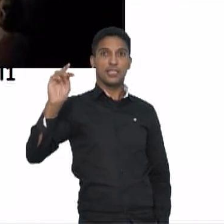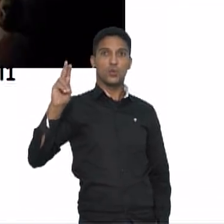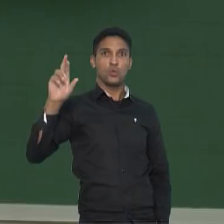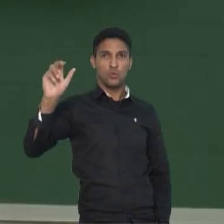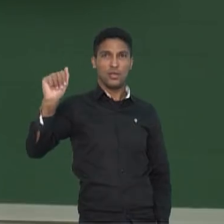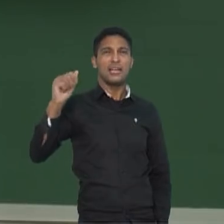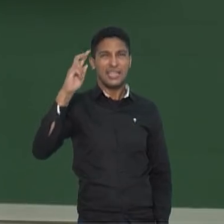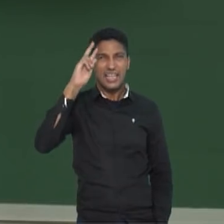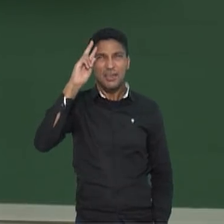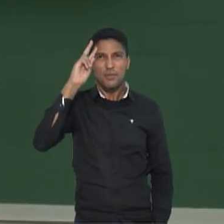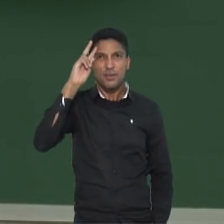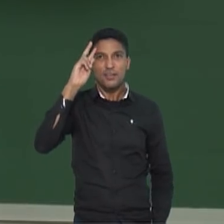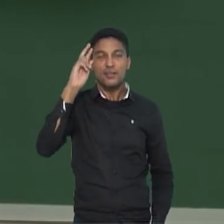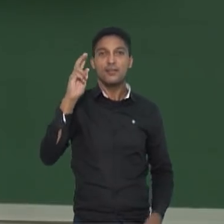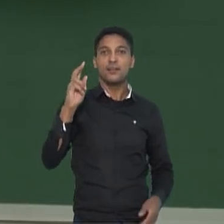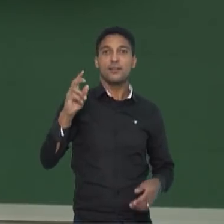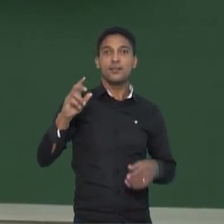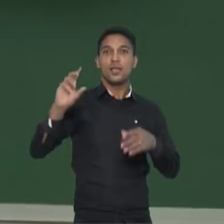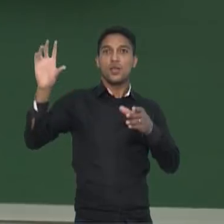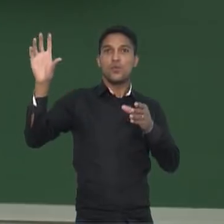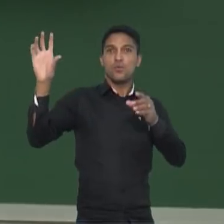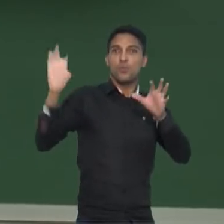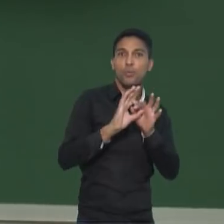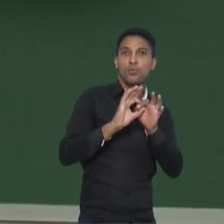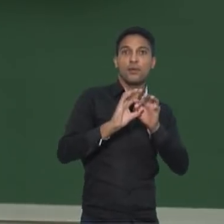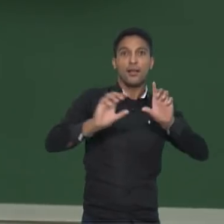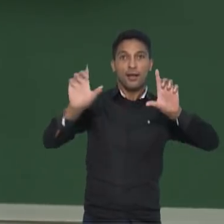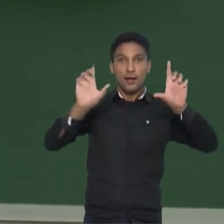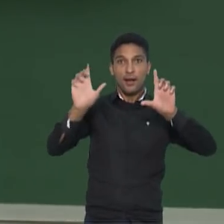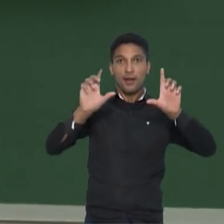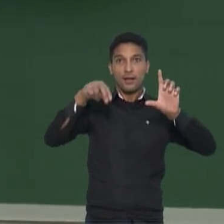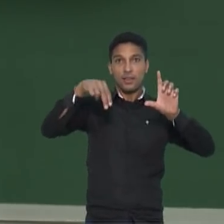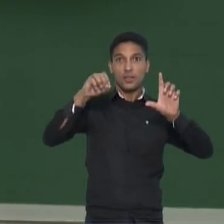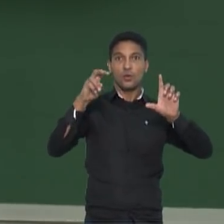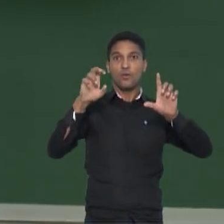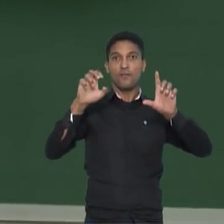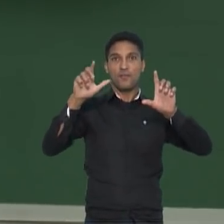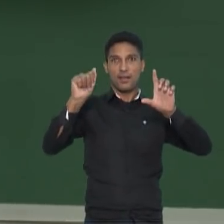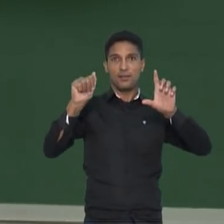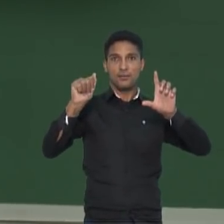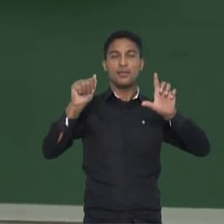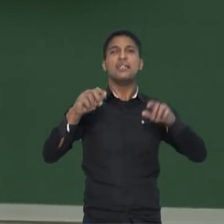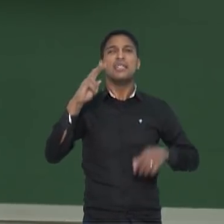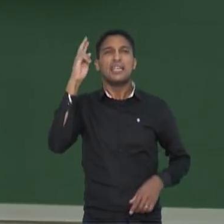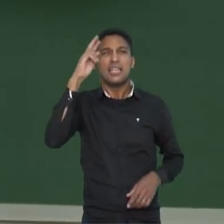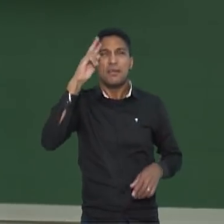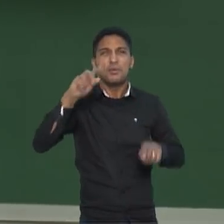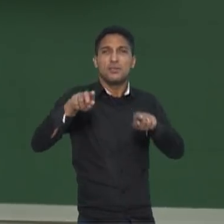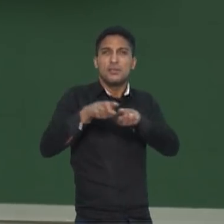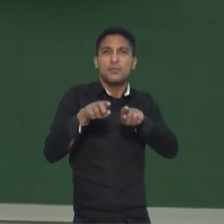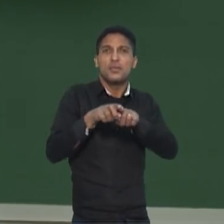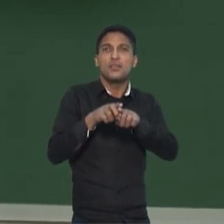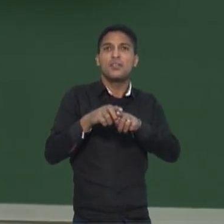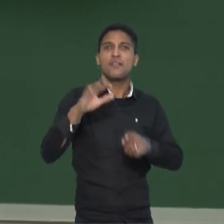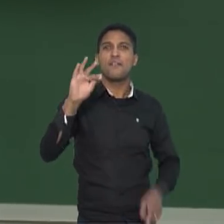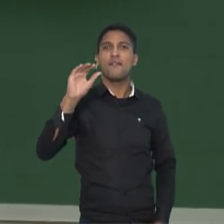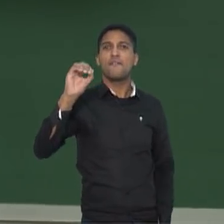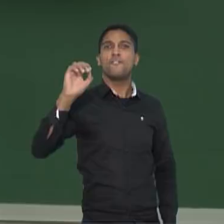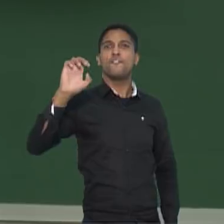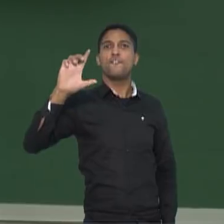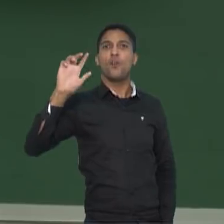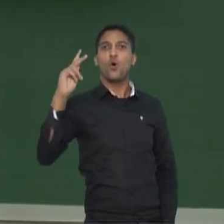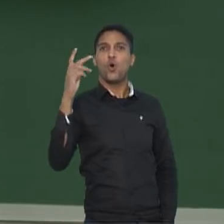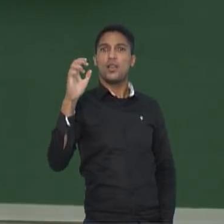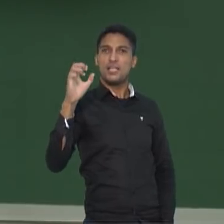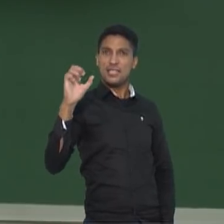mostrei, eles já têm a ver com a questão da novela. O enredo é bastante variado, bastante possibilidade de se fazer uma